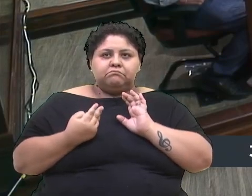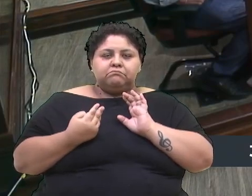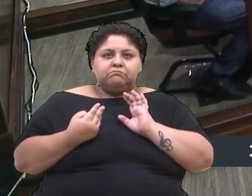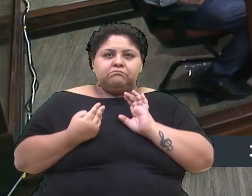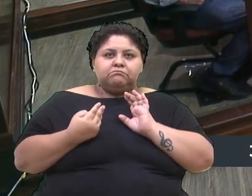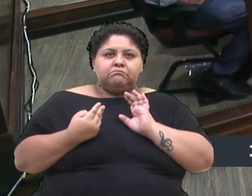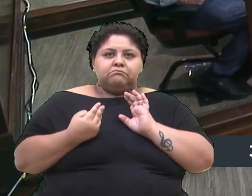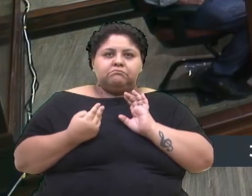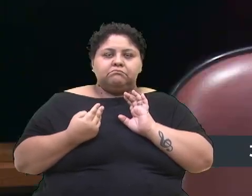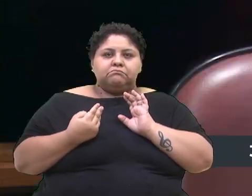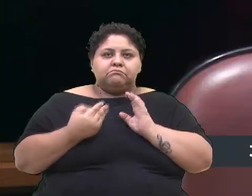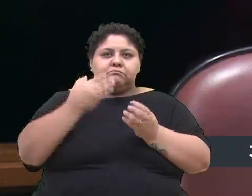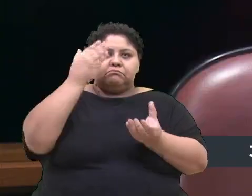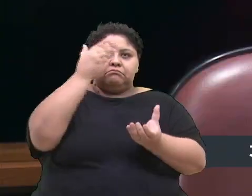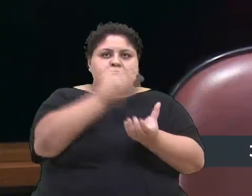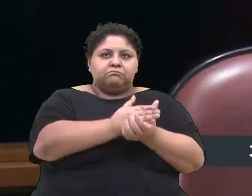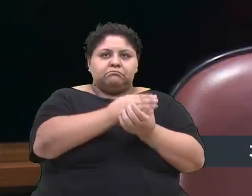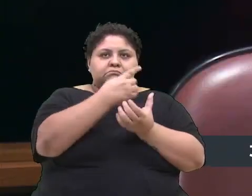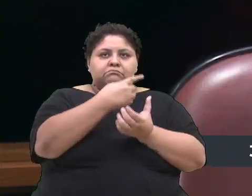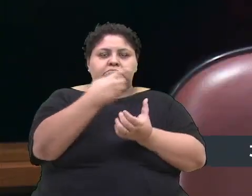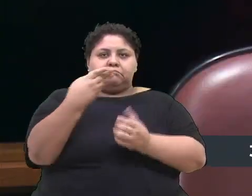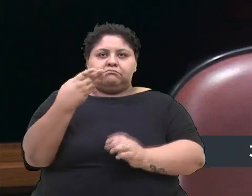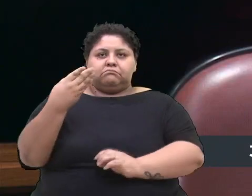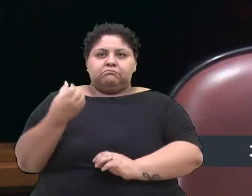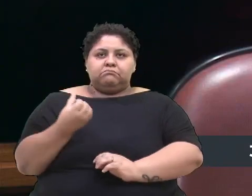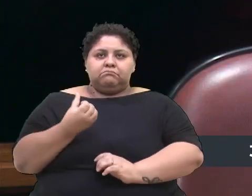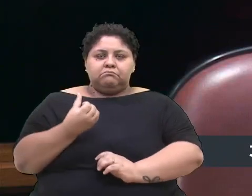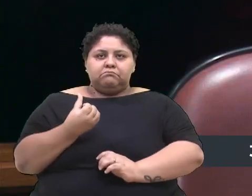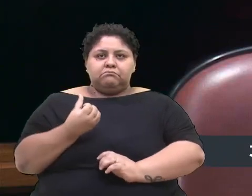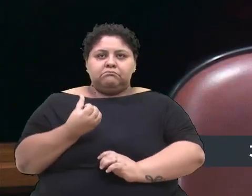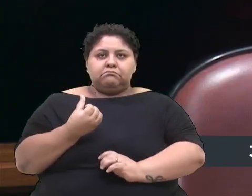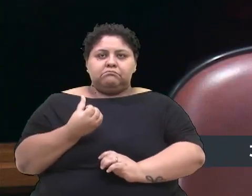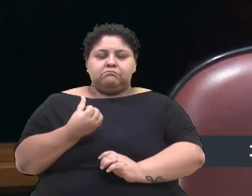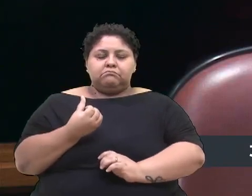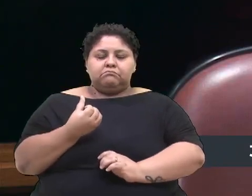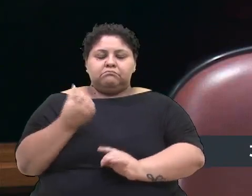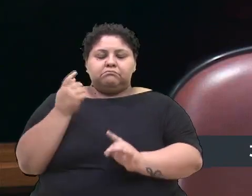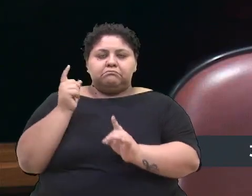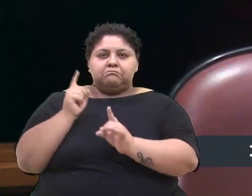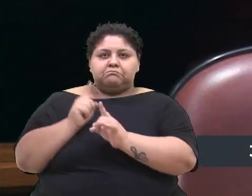no processo 146, em função